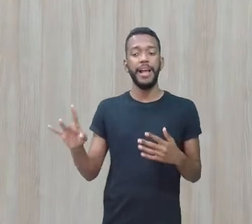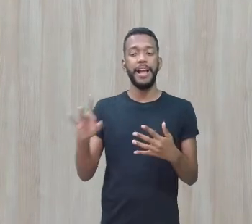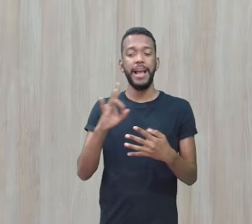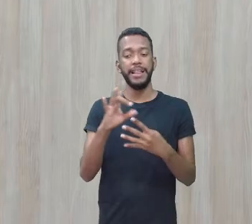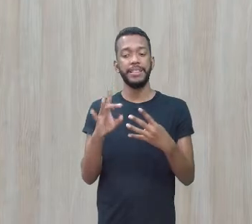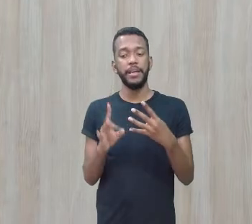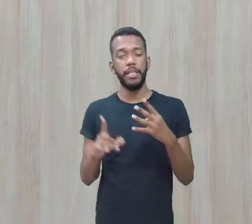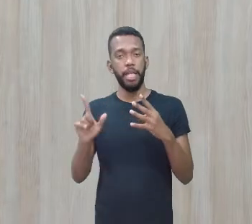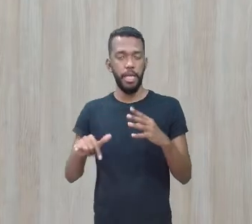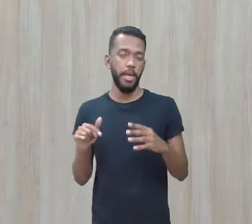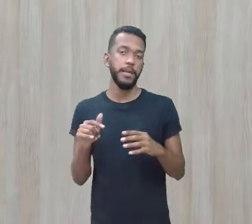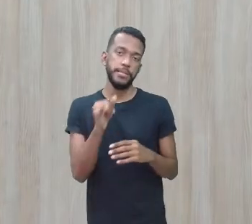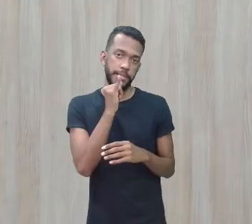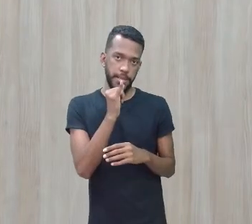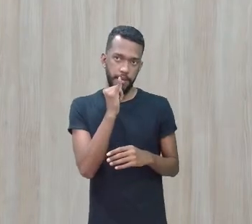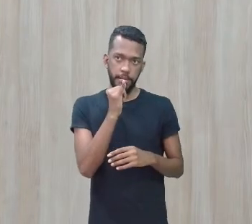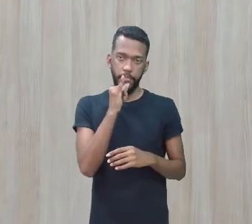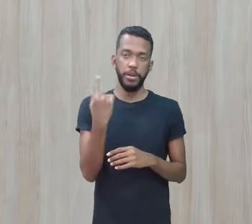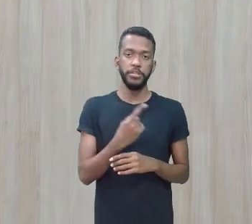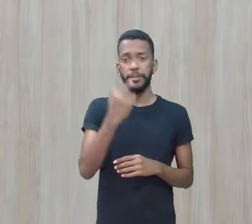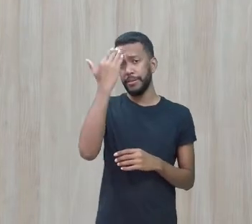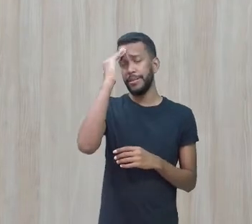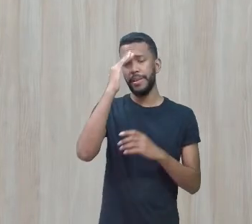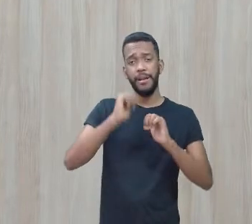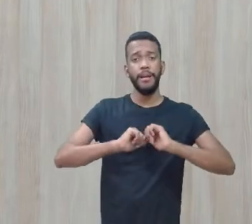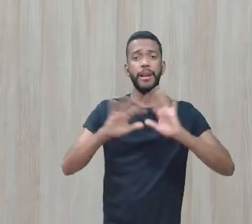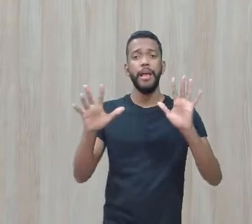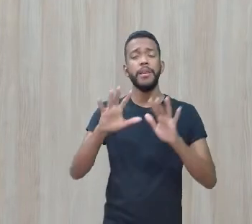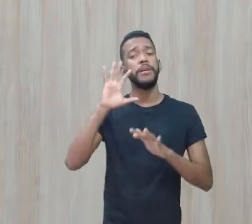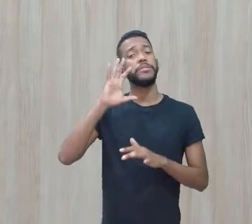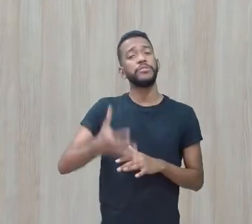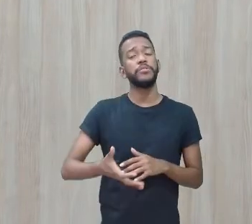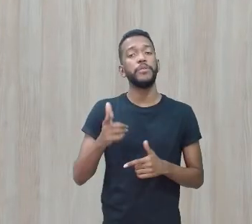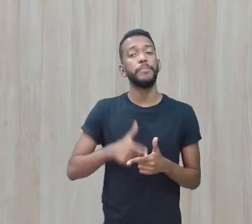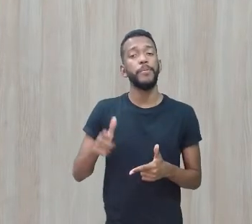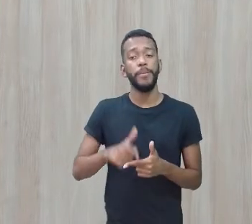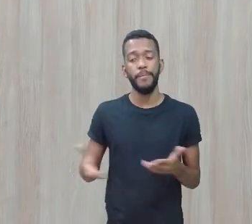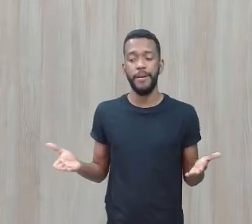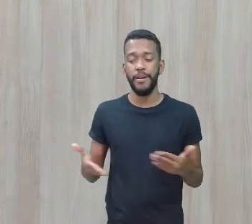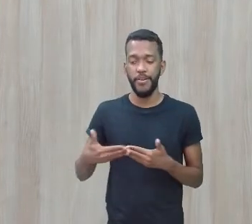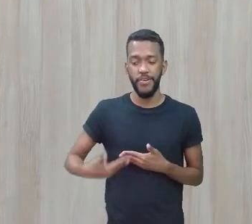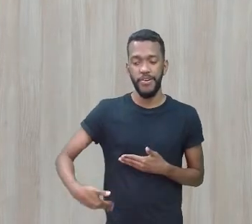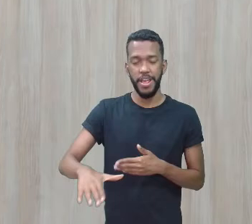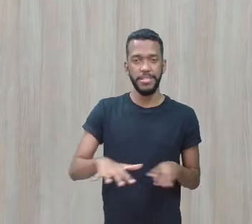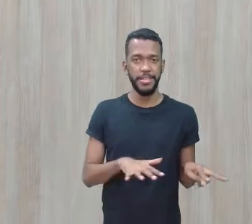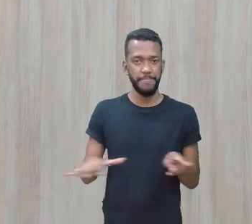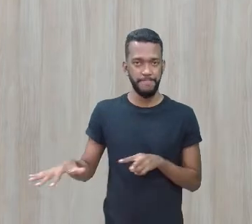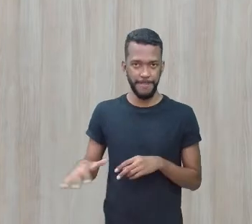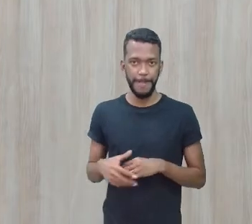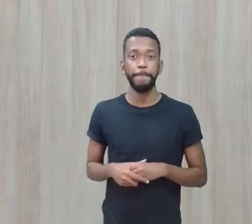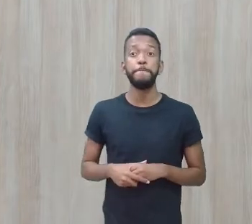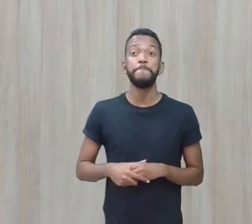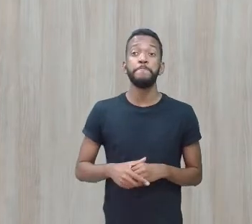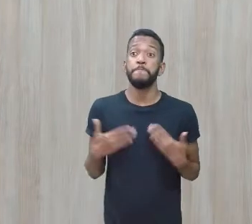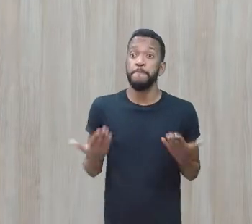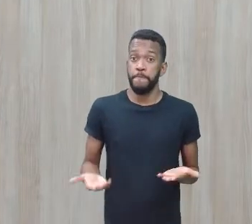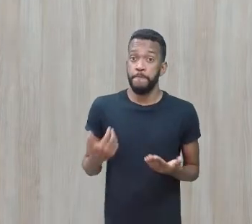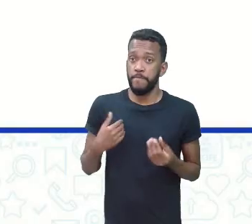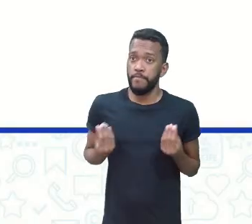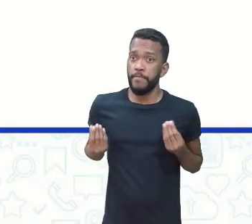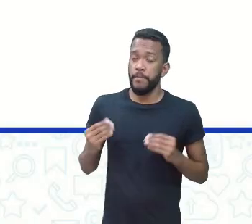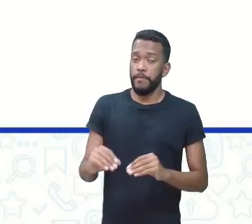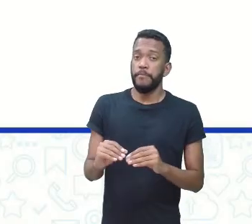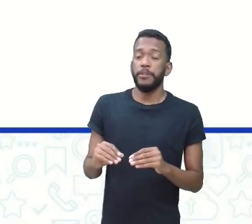um exemplo, para a gente poder entender melhor e resolver os problemas dessa semana, tá certo? Então, aqui eu trouxe a ideia de